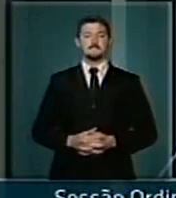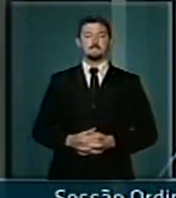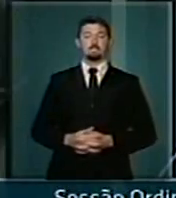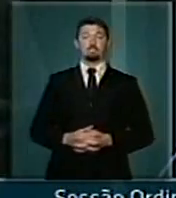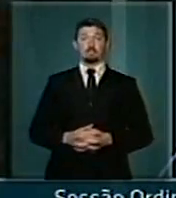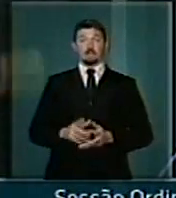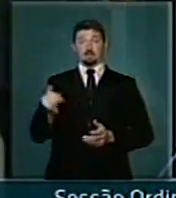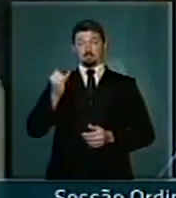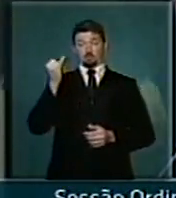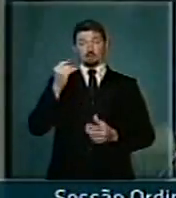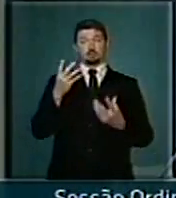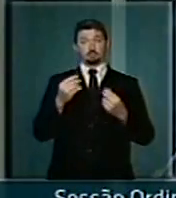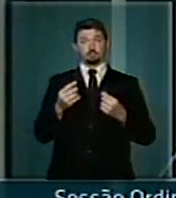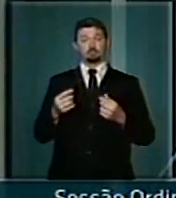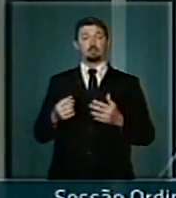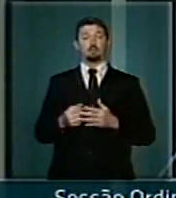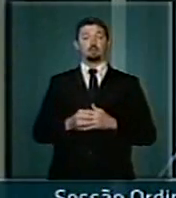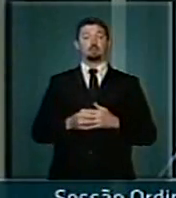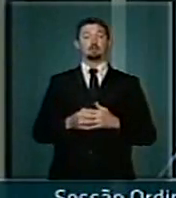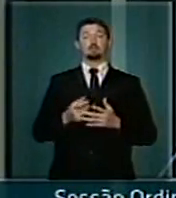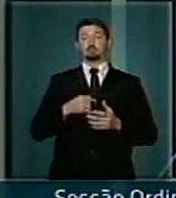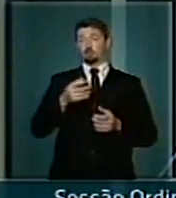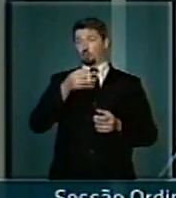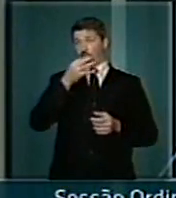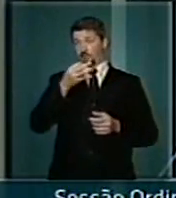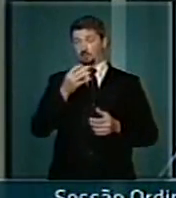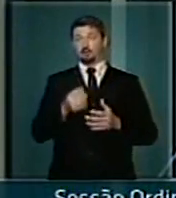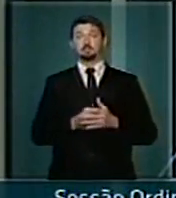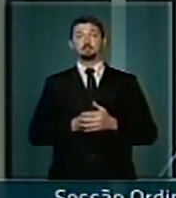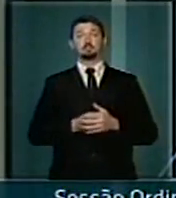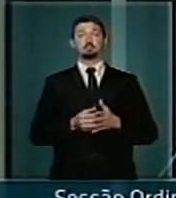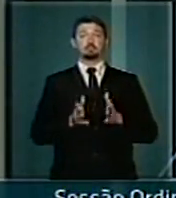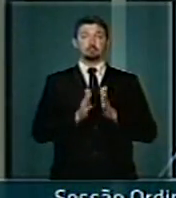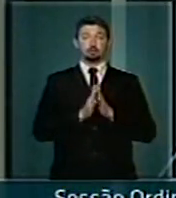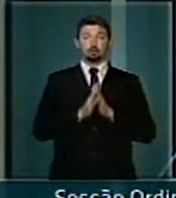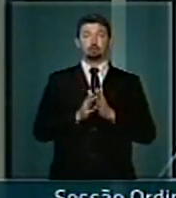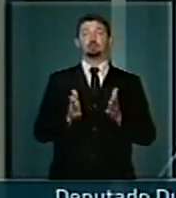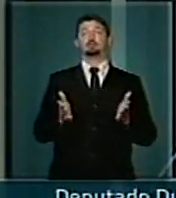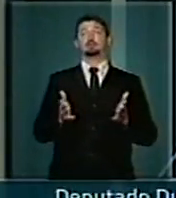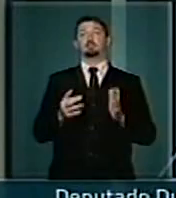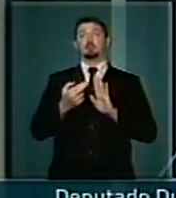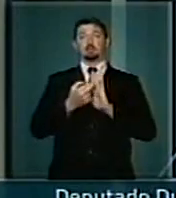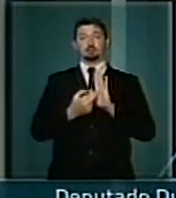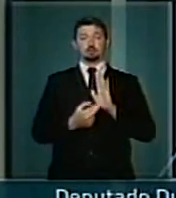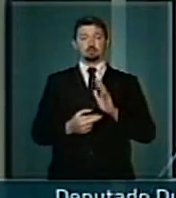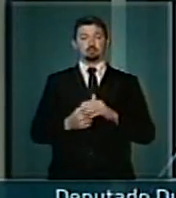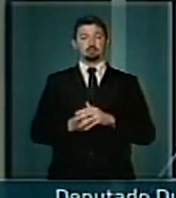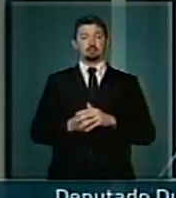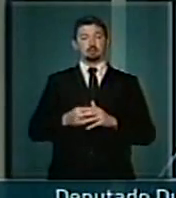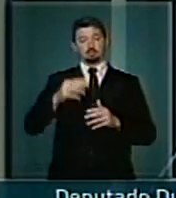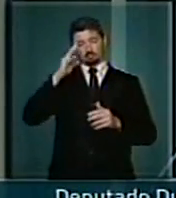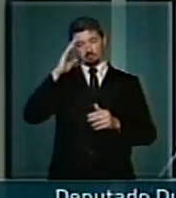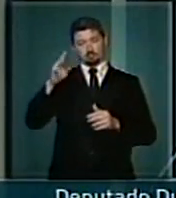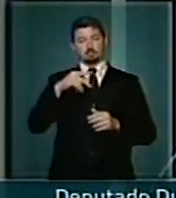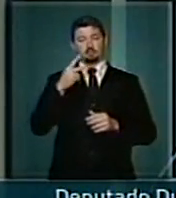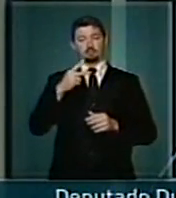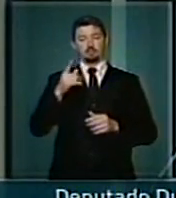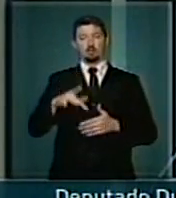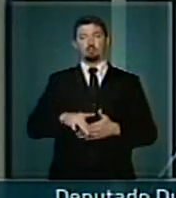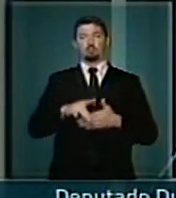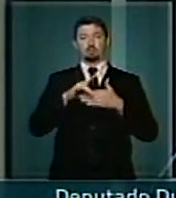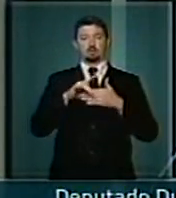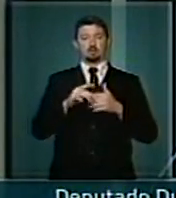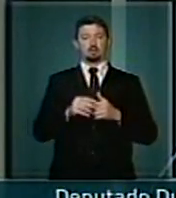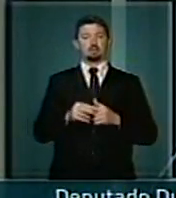do que pretendo aqui comentar, pedi pelo regimento a prioridade para falar como